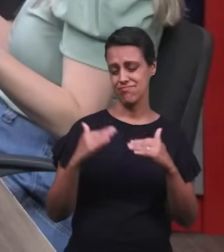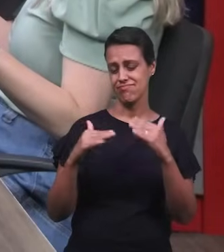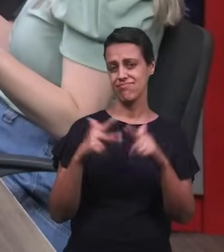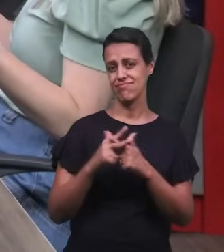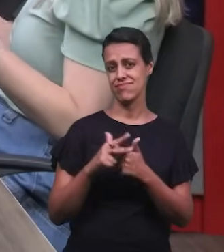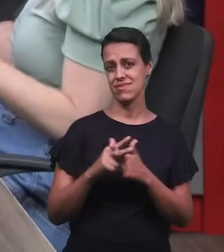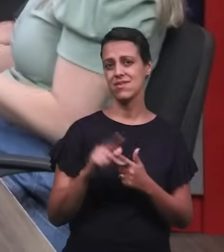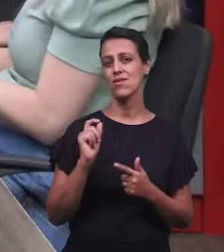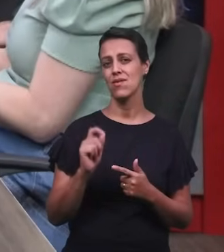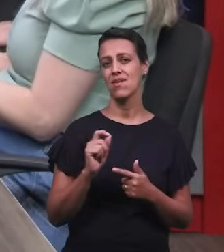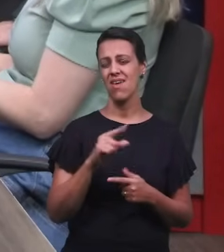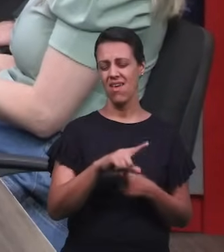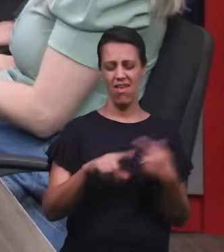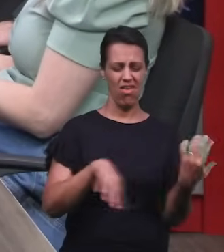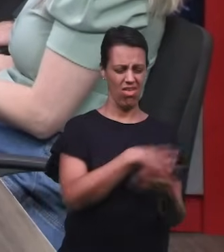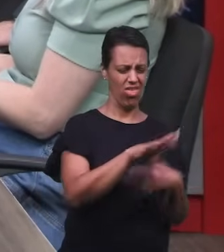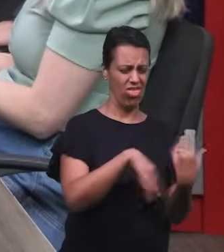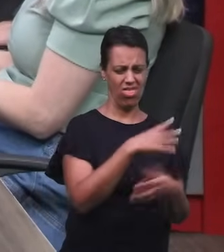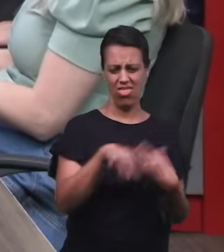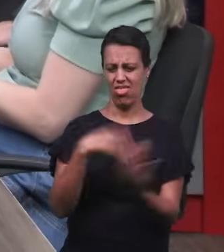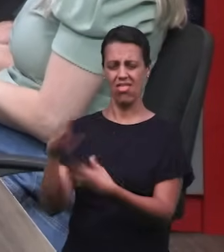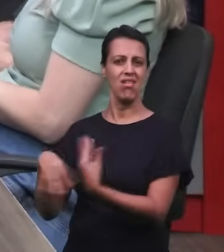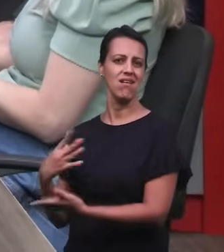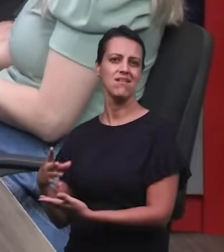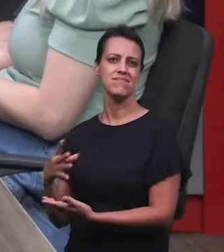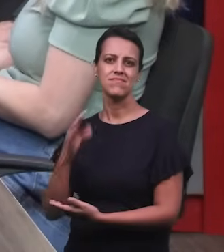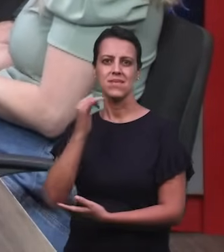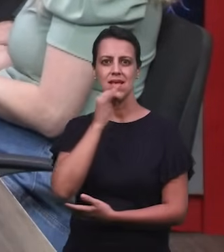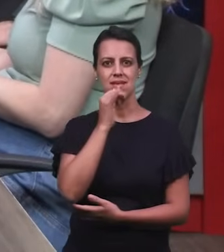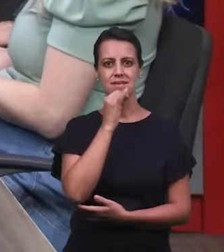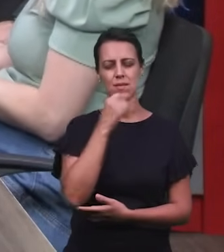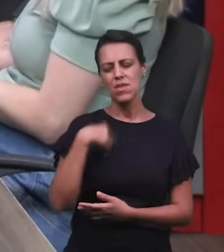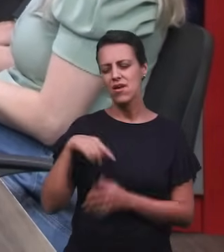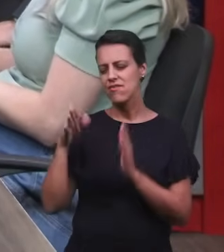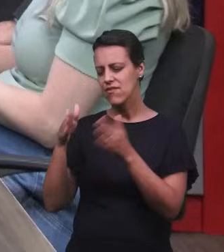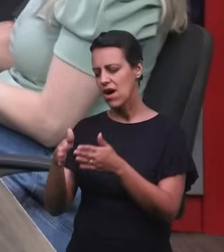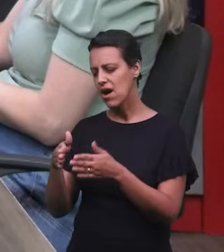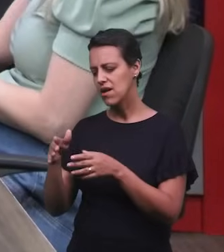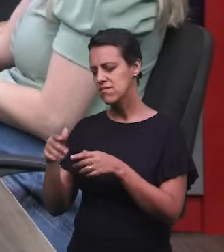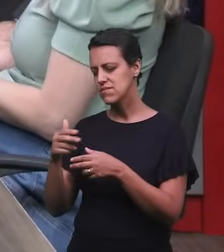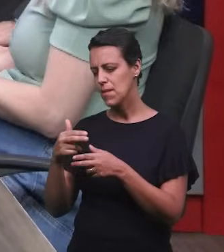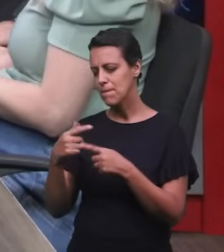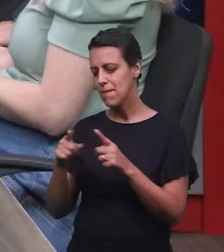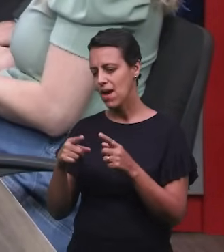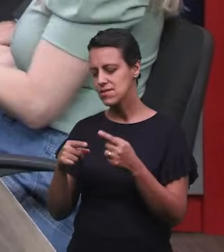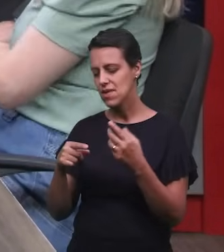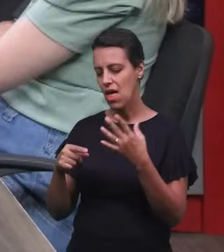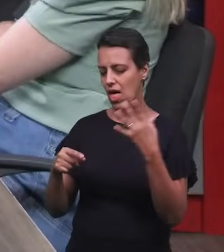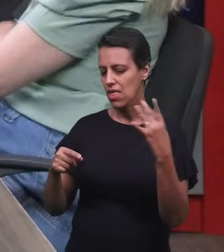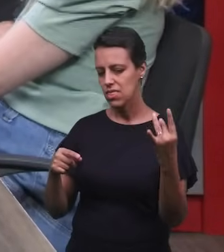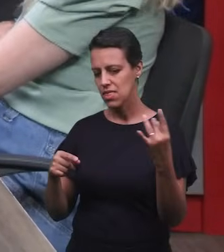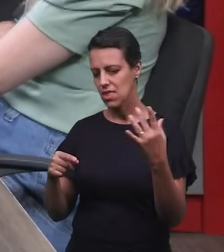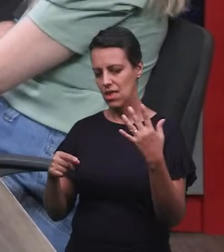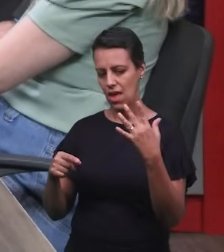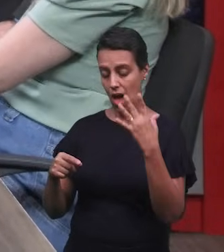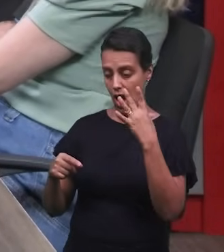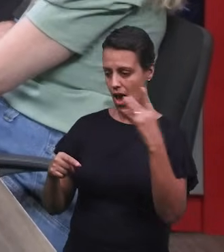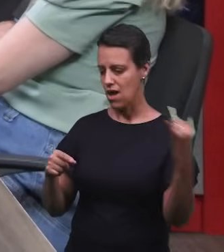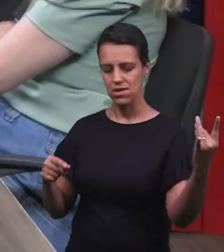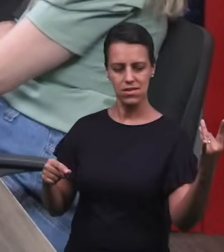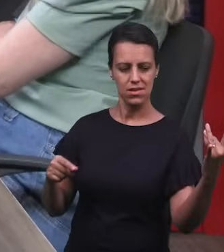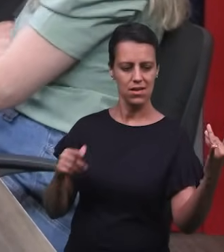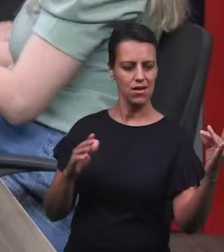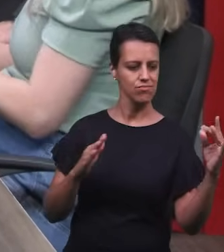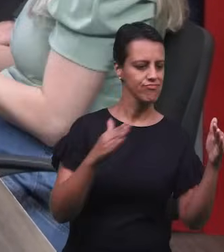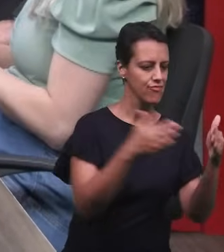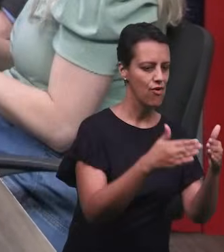de novidades, então eles estão fazendo uma tarefa. Surgiu alguma coisa mais interessante, a chance dele ir para o mais interessante e não terminar essa é